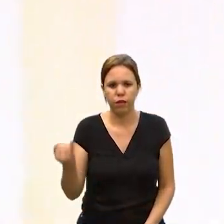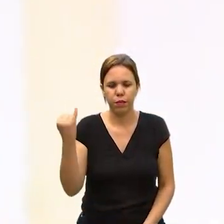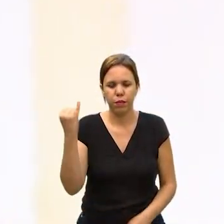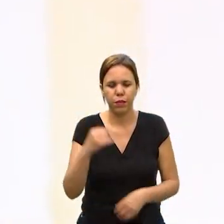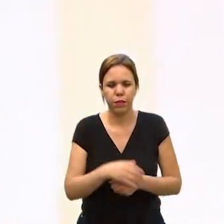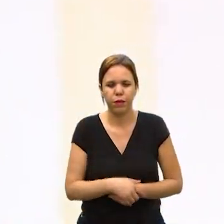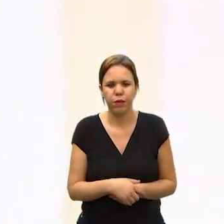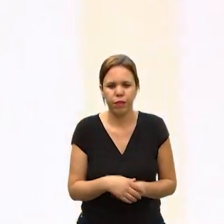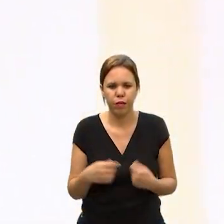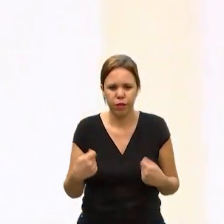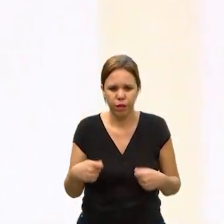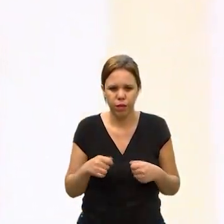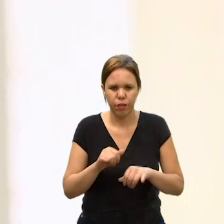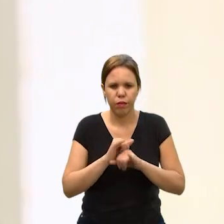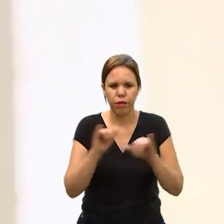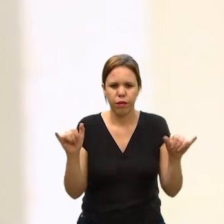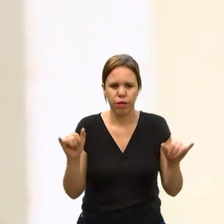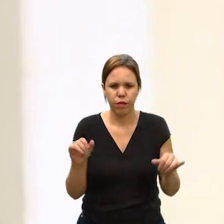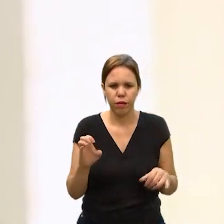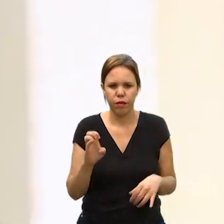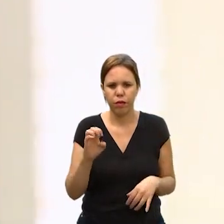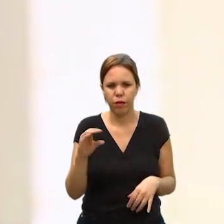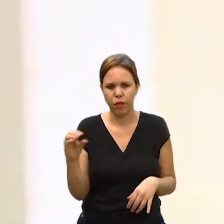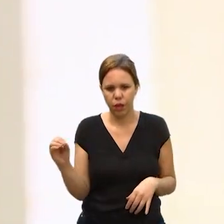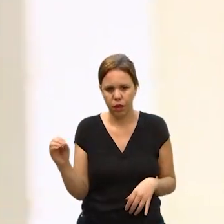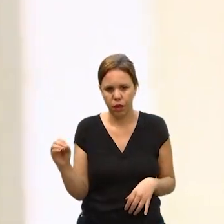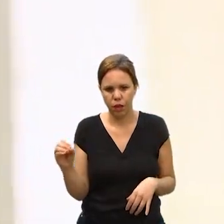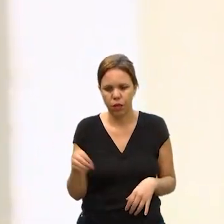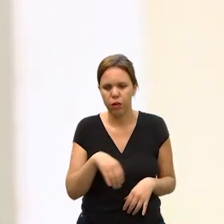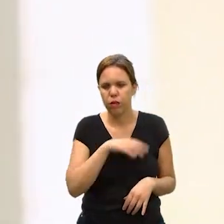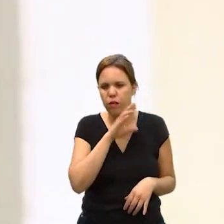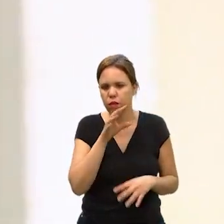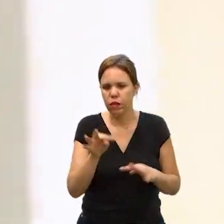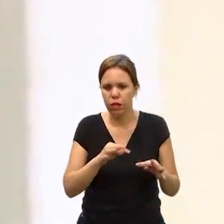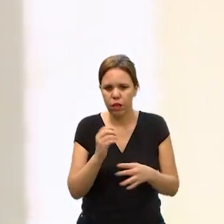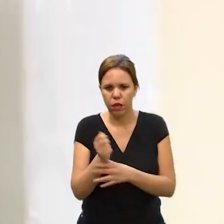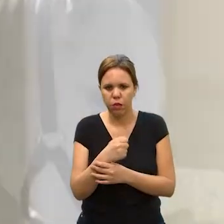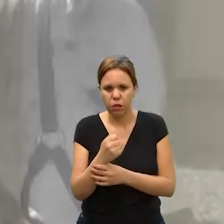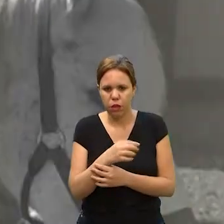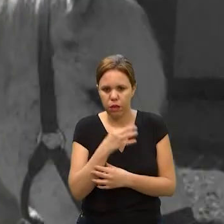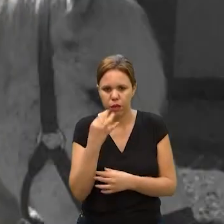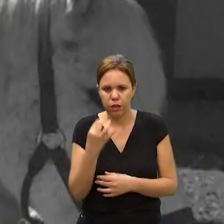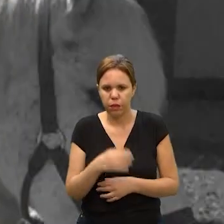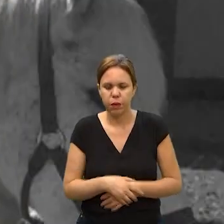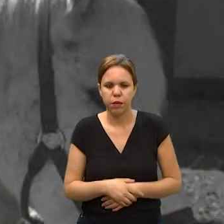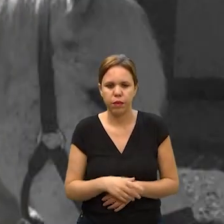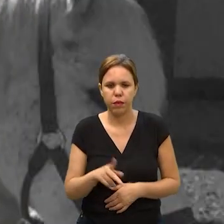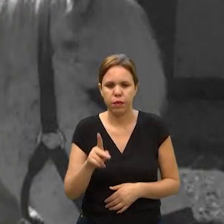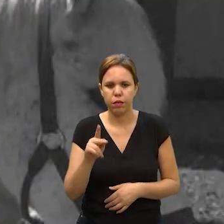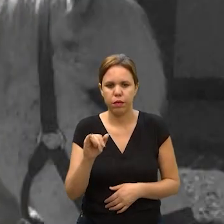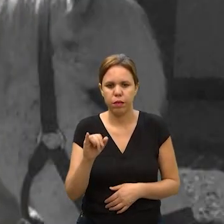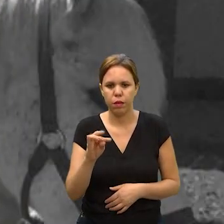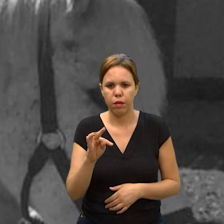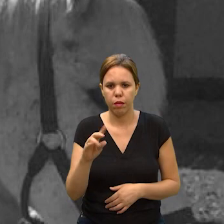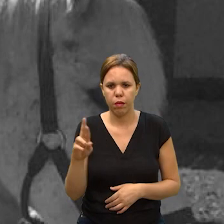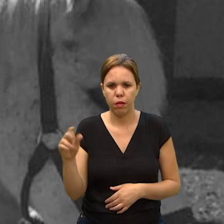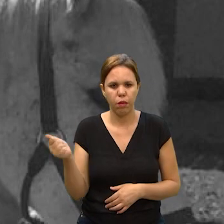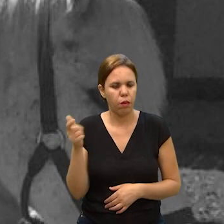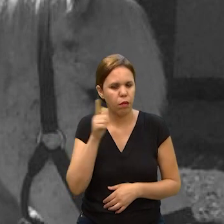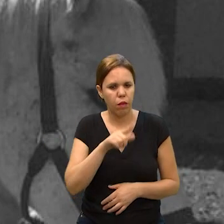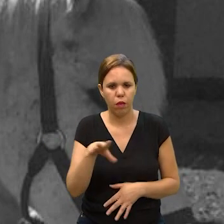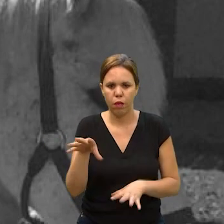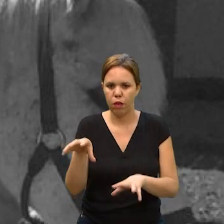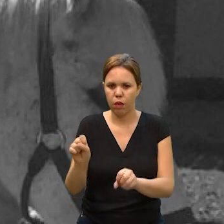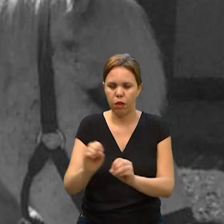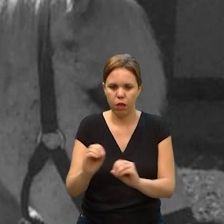Então é importante, precisa divulgar. E a ecoterapia para a Pietra é nota 1000. A Pietra não conseguia